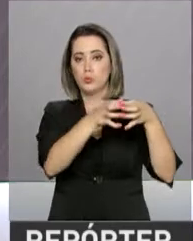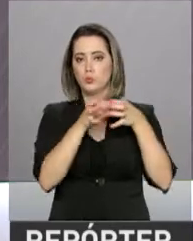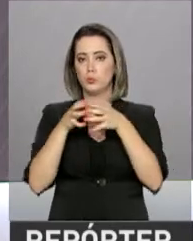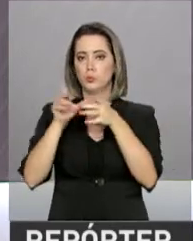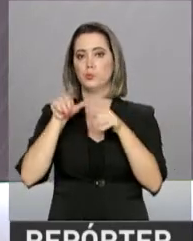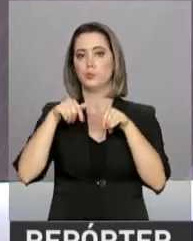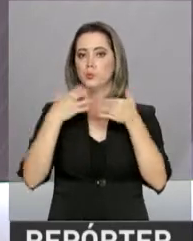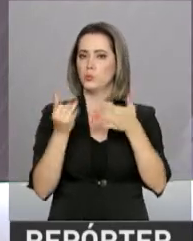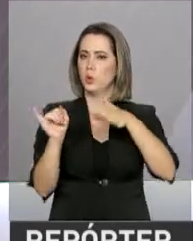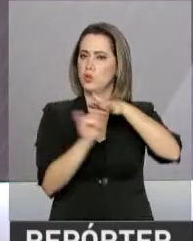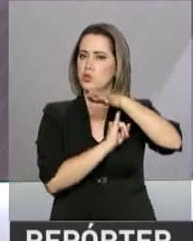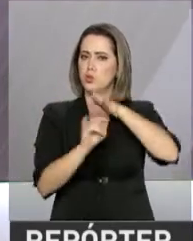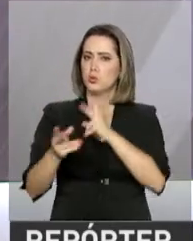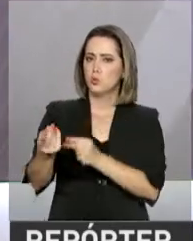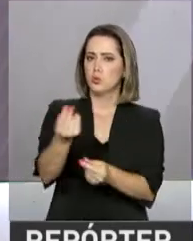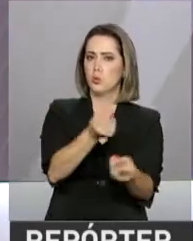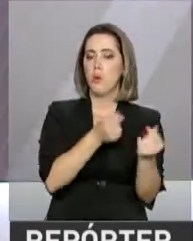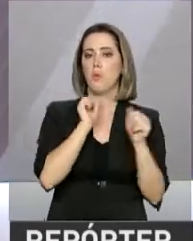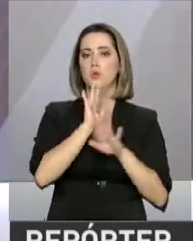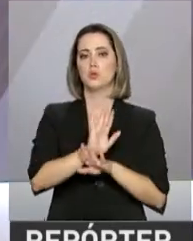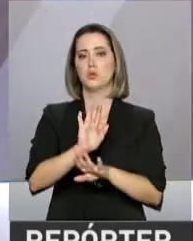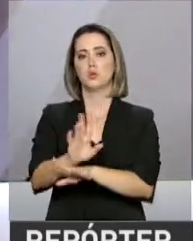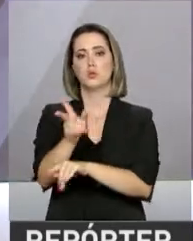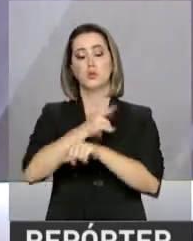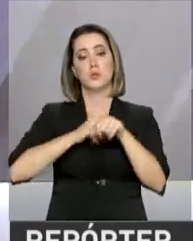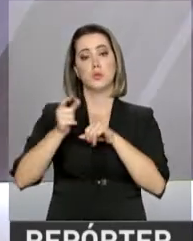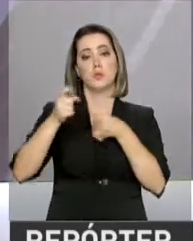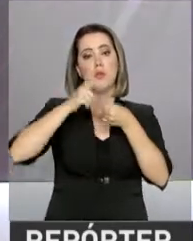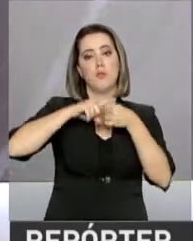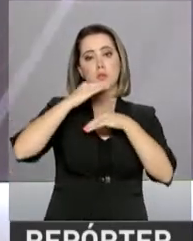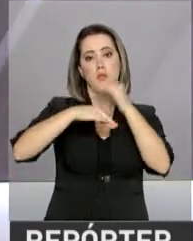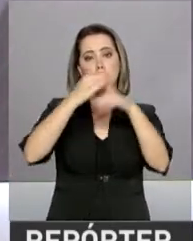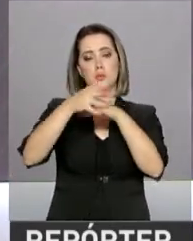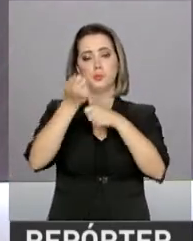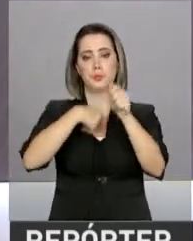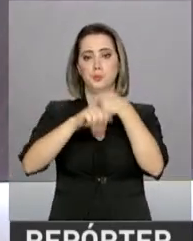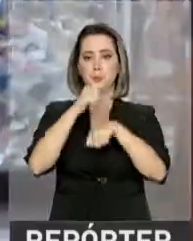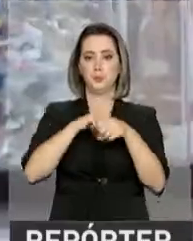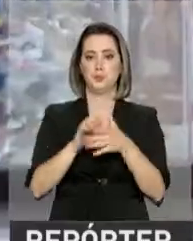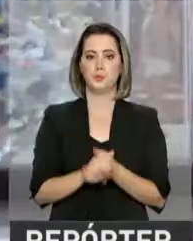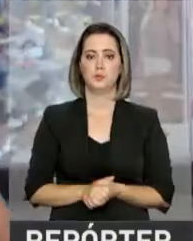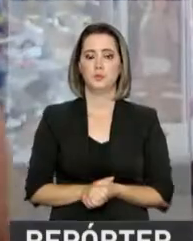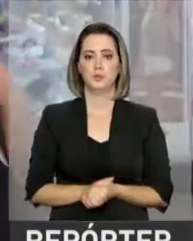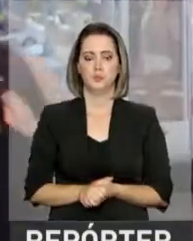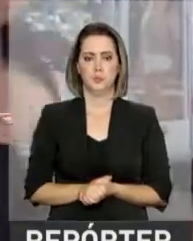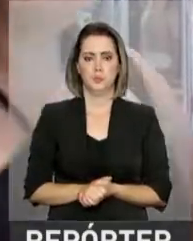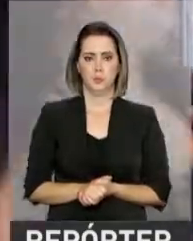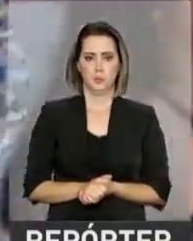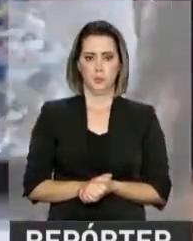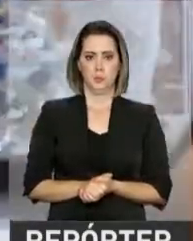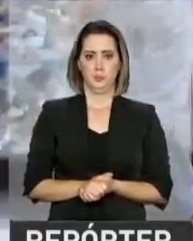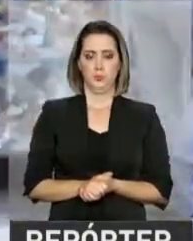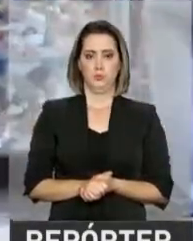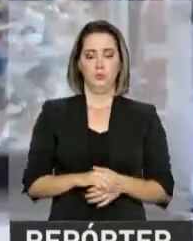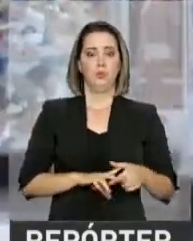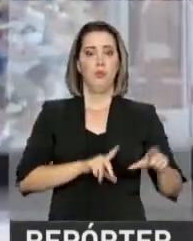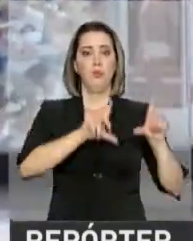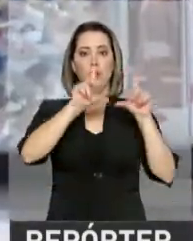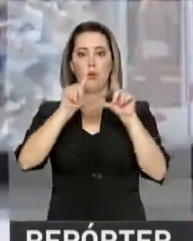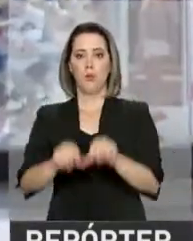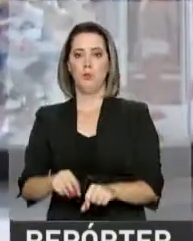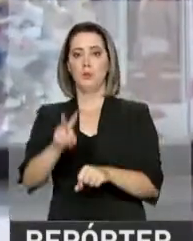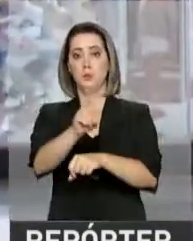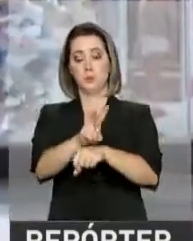financeiras podem auxiliar o país na retomada do crescimento econômico - crédito para